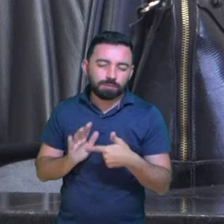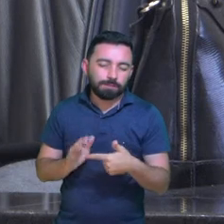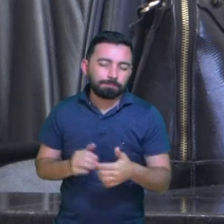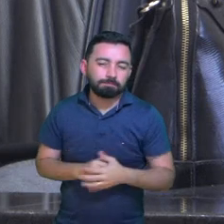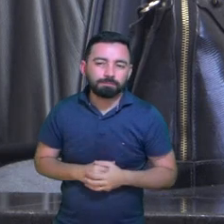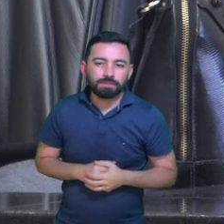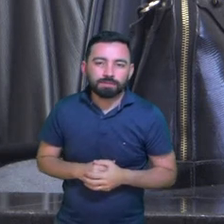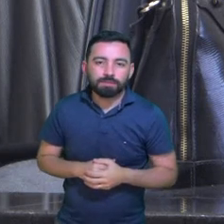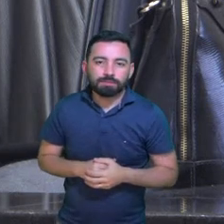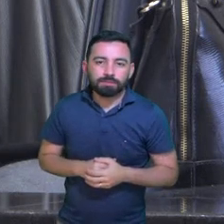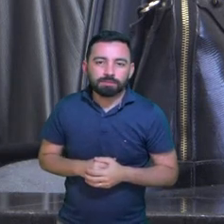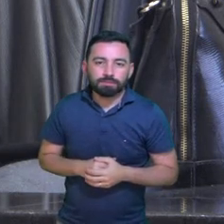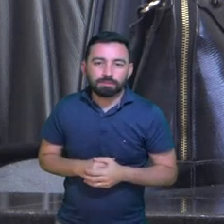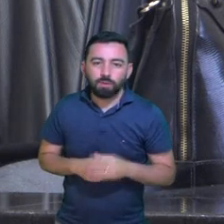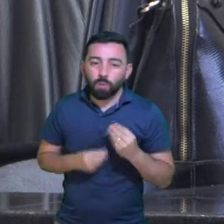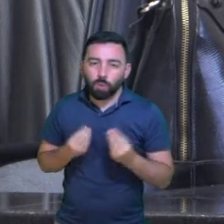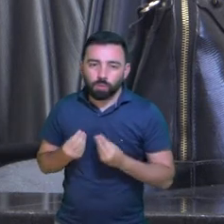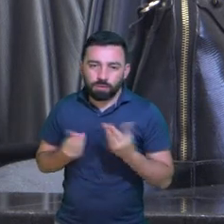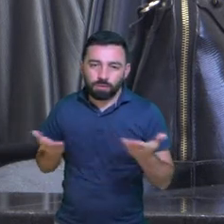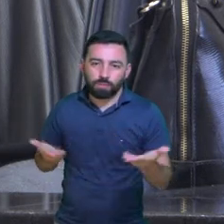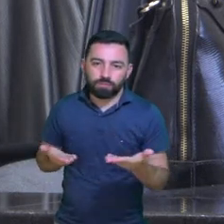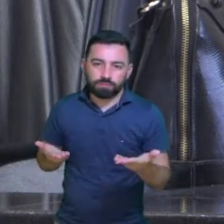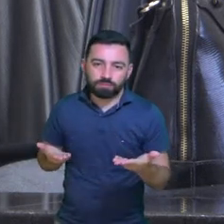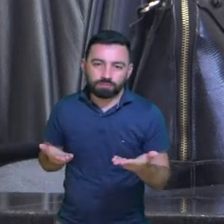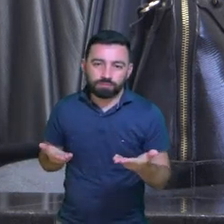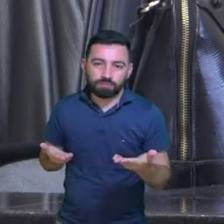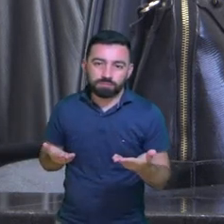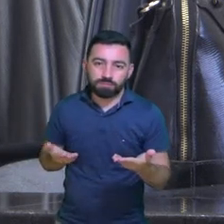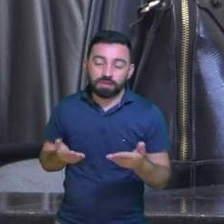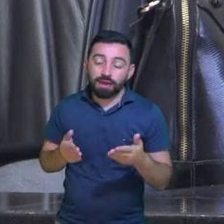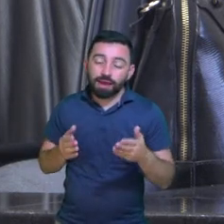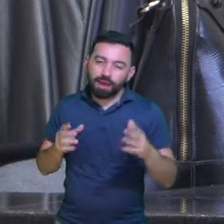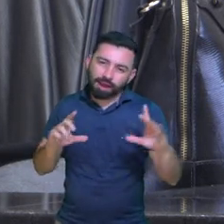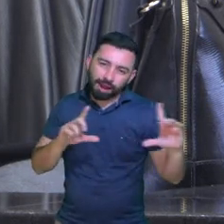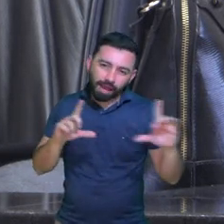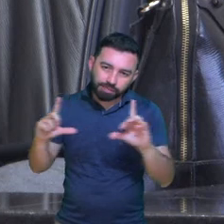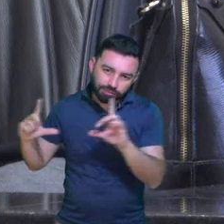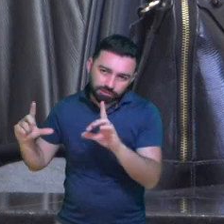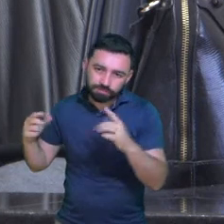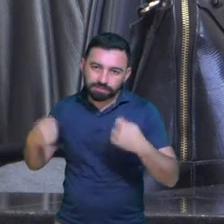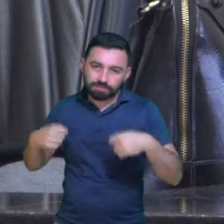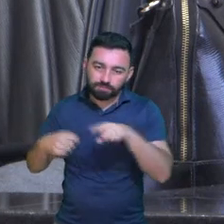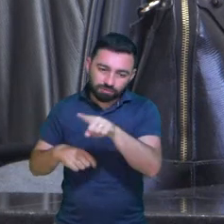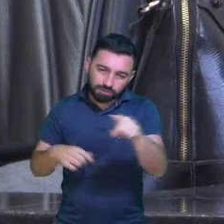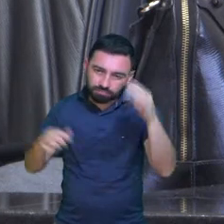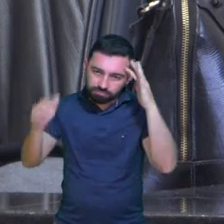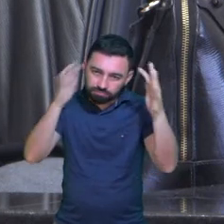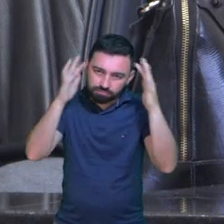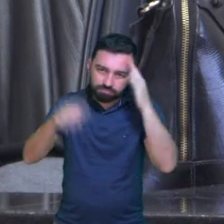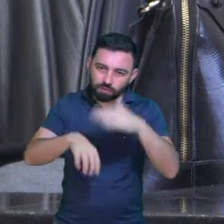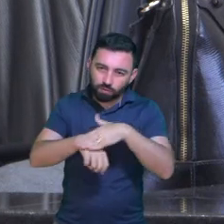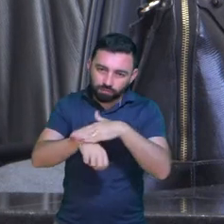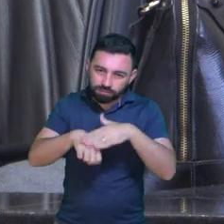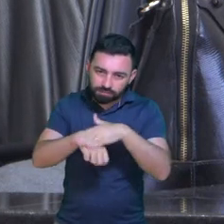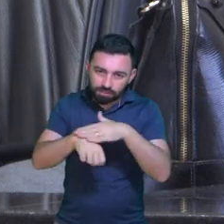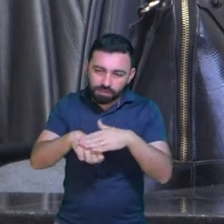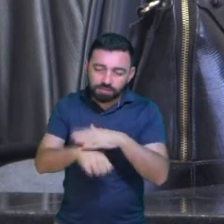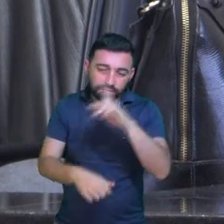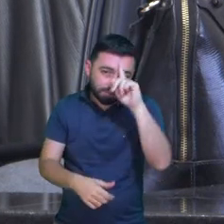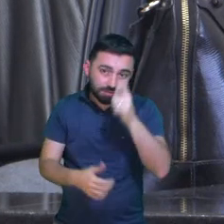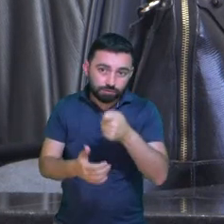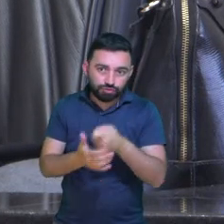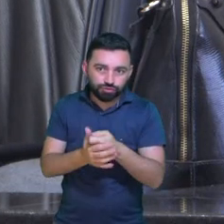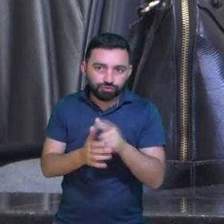como é que ela como é que ela tá e Então essas são as caixinhas que eu acho que vocês precisam conversar e definir e